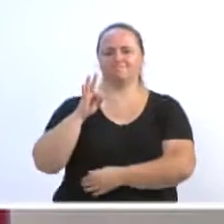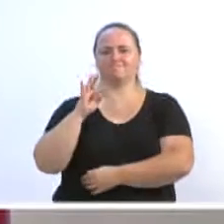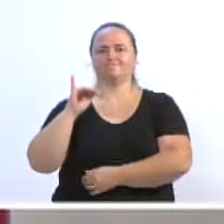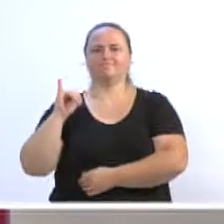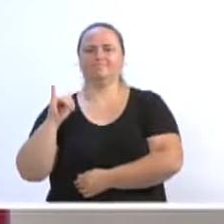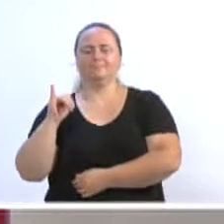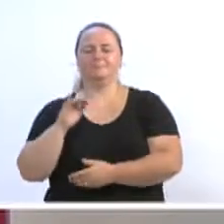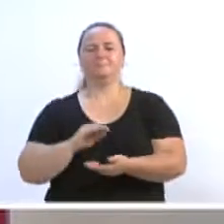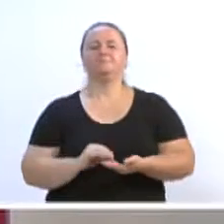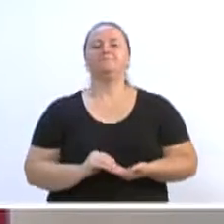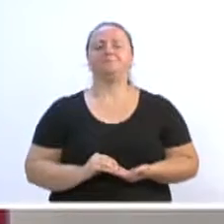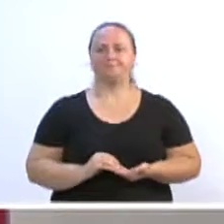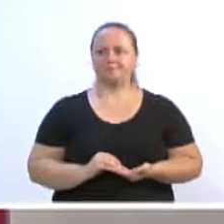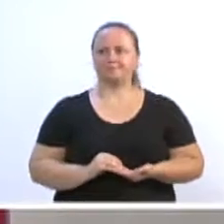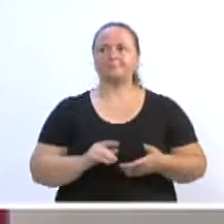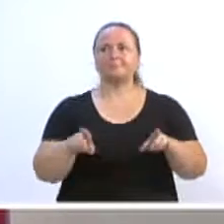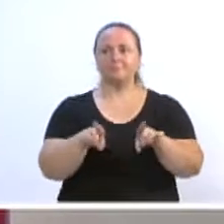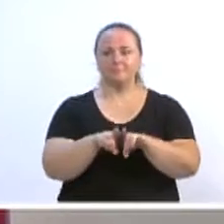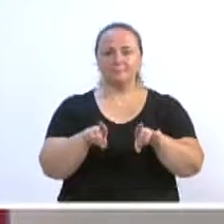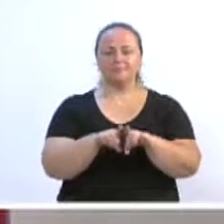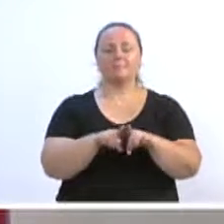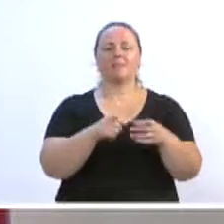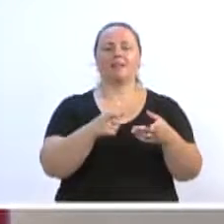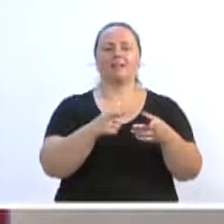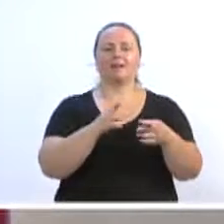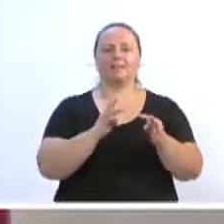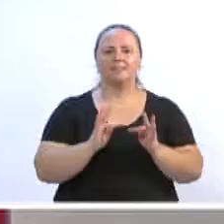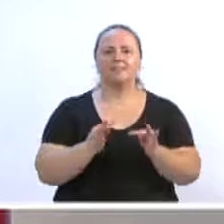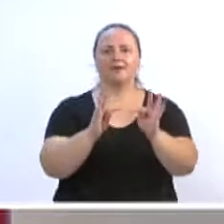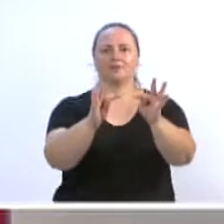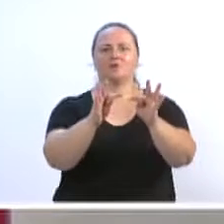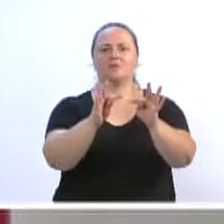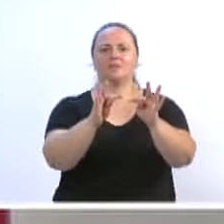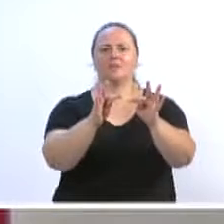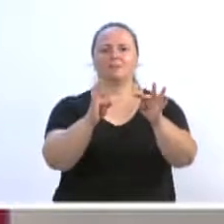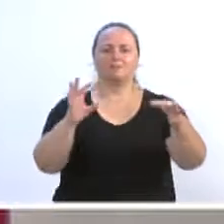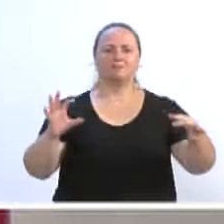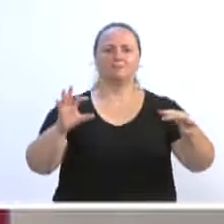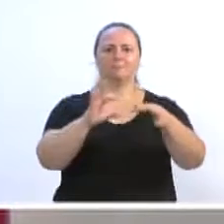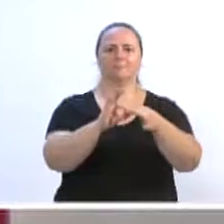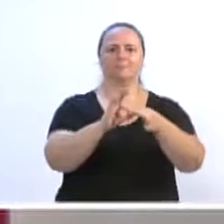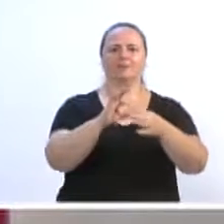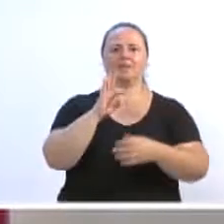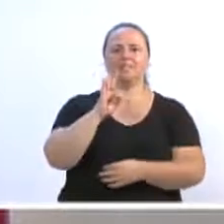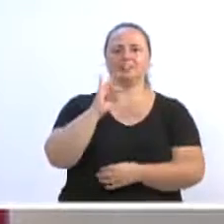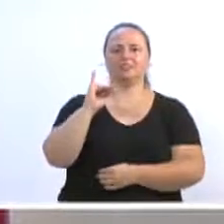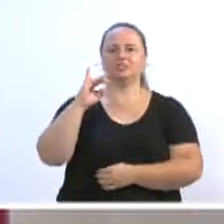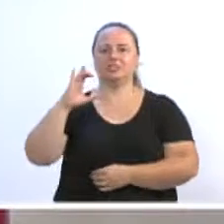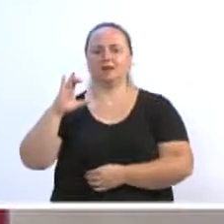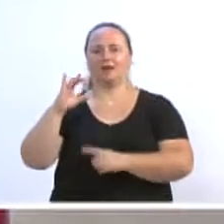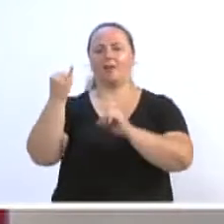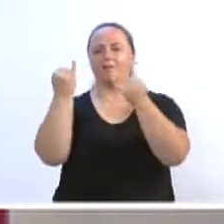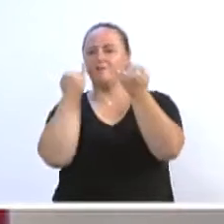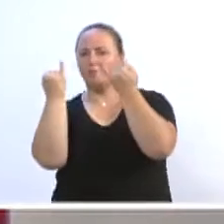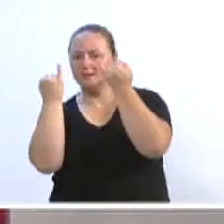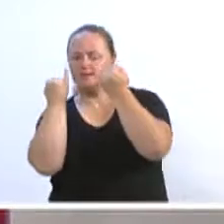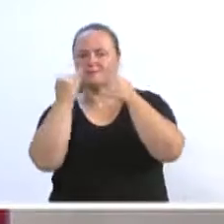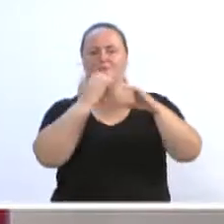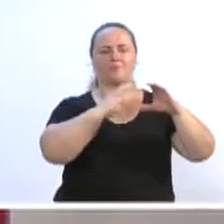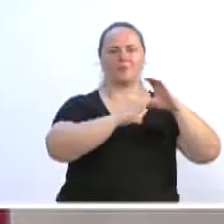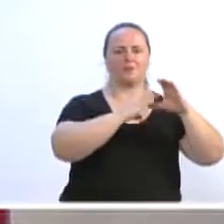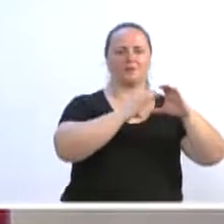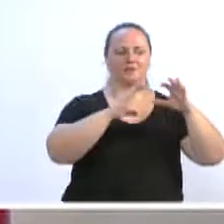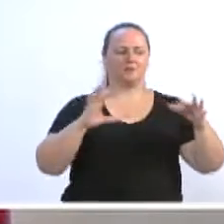fala que é a tecnologia da informação e comunicação, designando-a de TIC. Esse é o usado. E